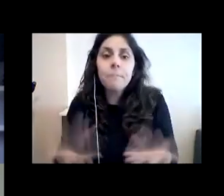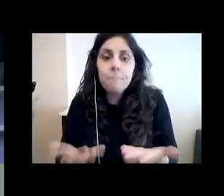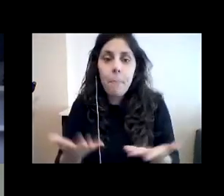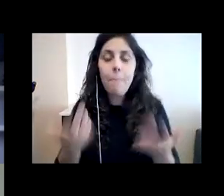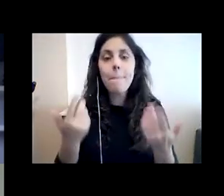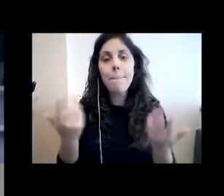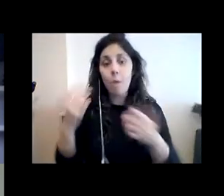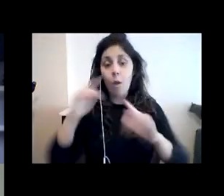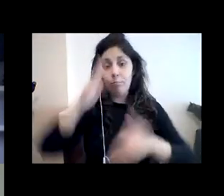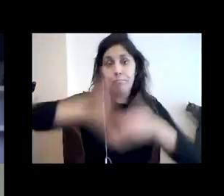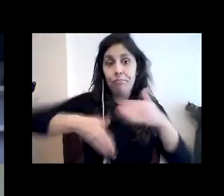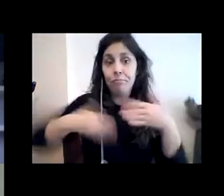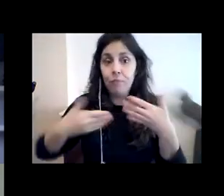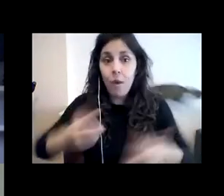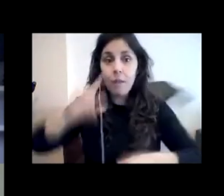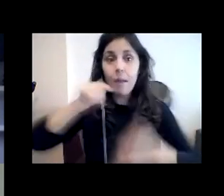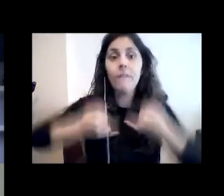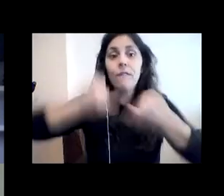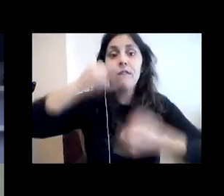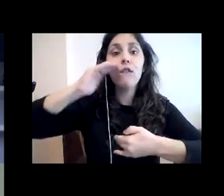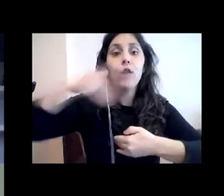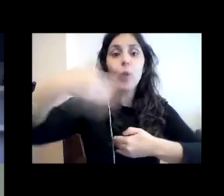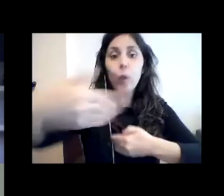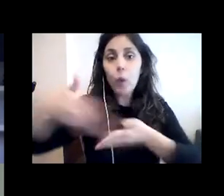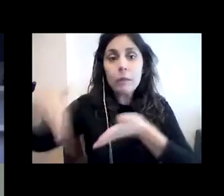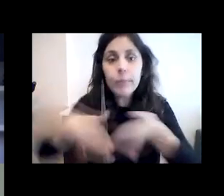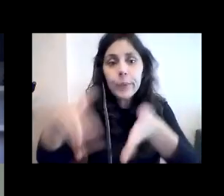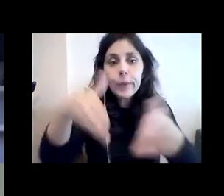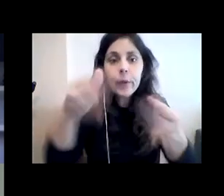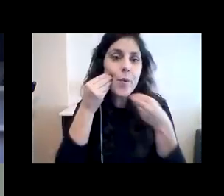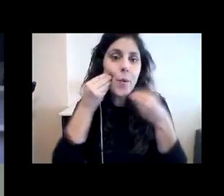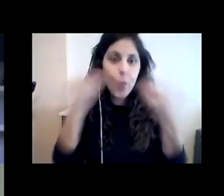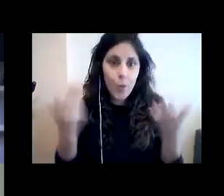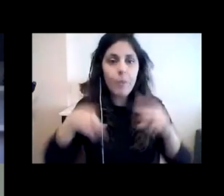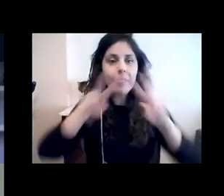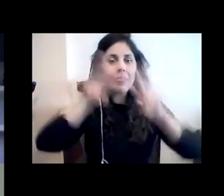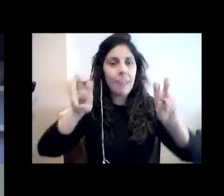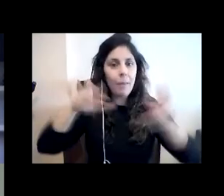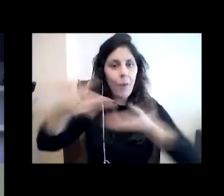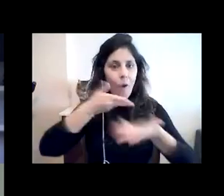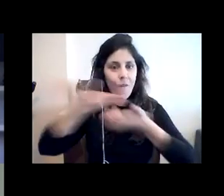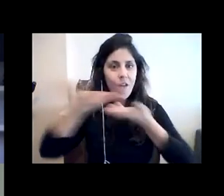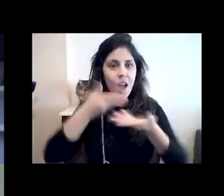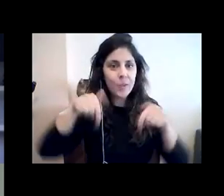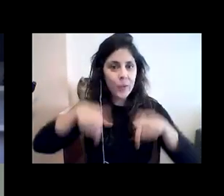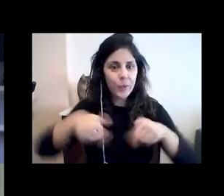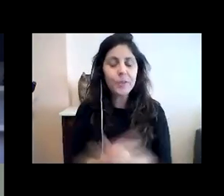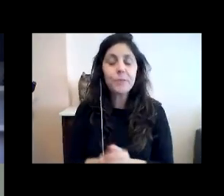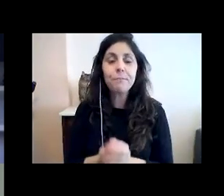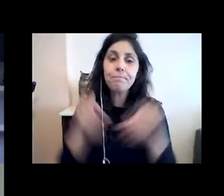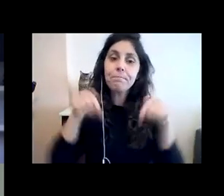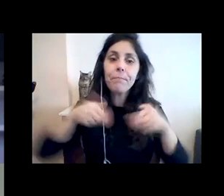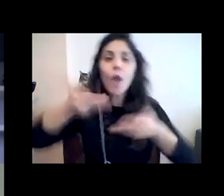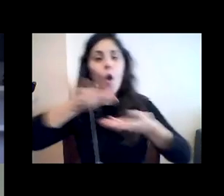aquilo que podem ser os caminhos futuros são então o tema desta conversa. Esta conversa